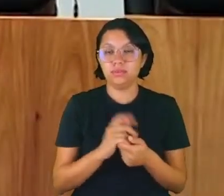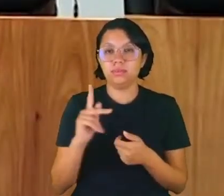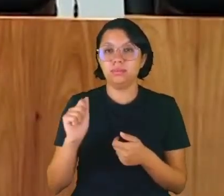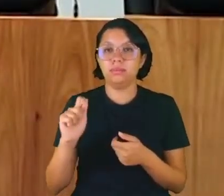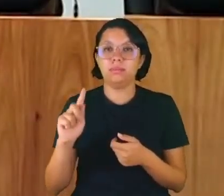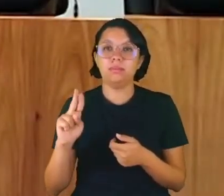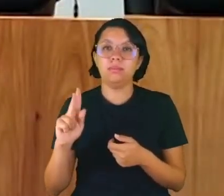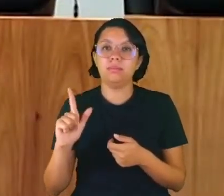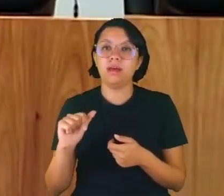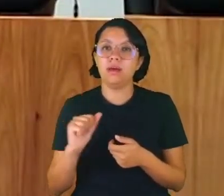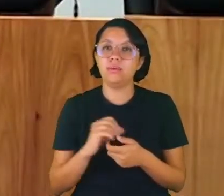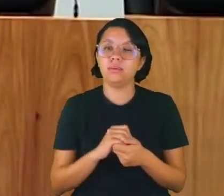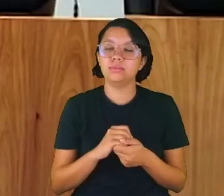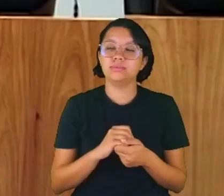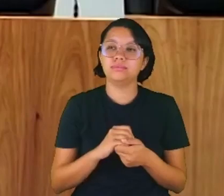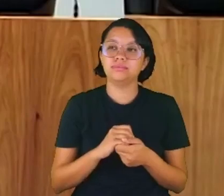Ribeiro